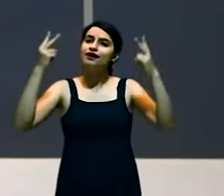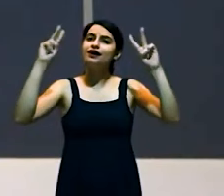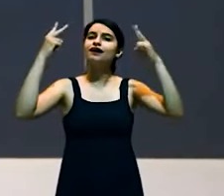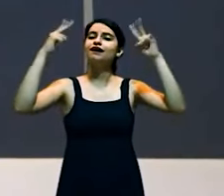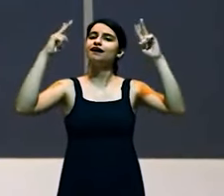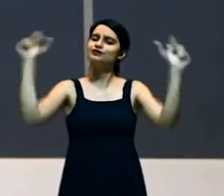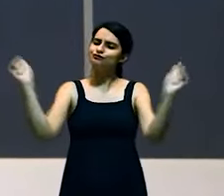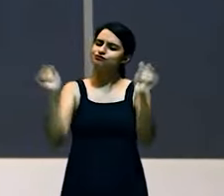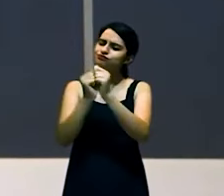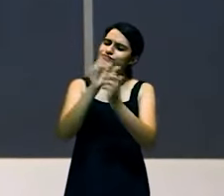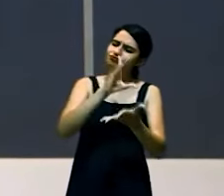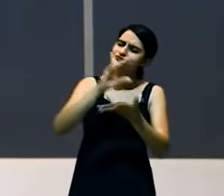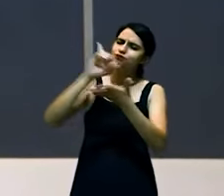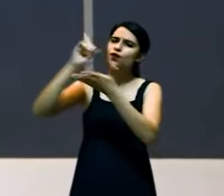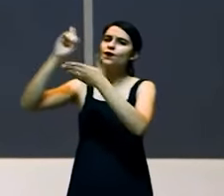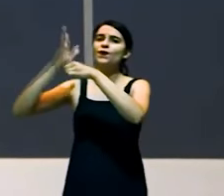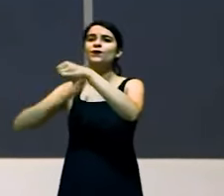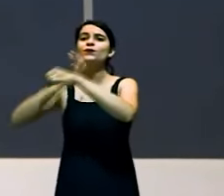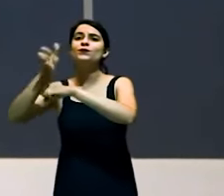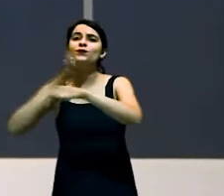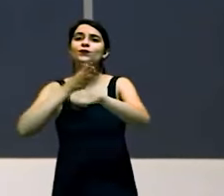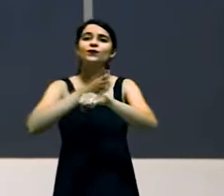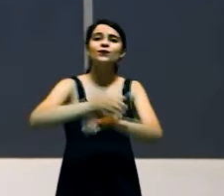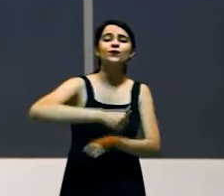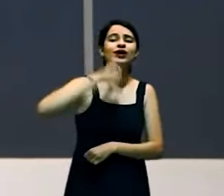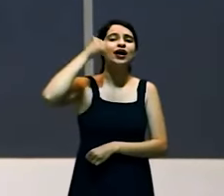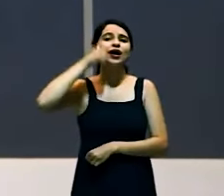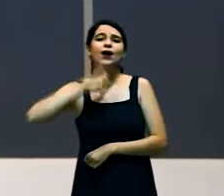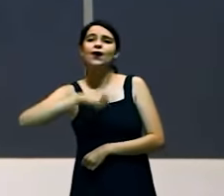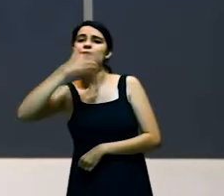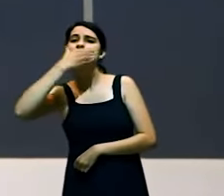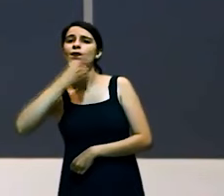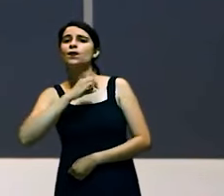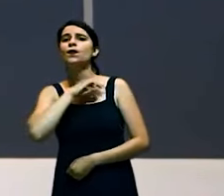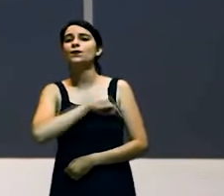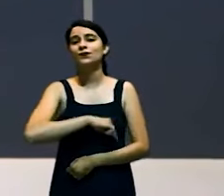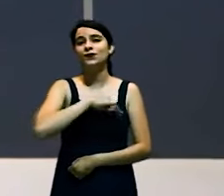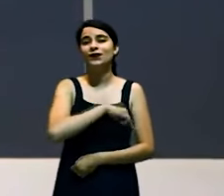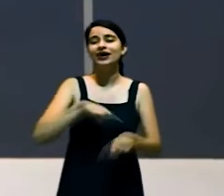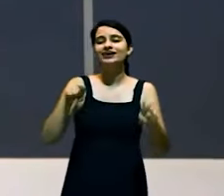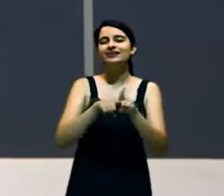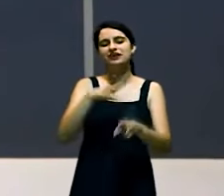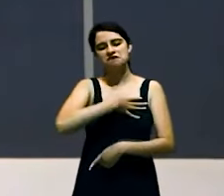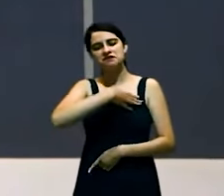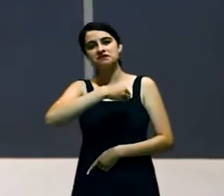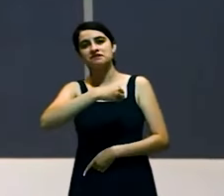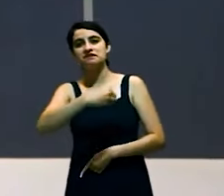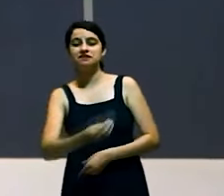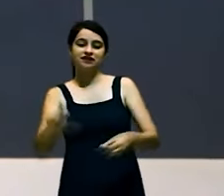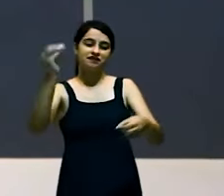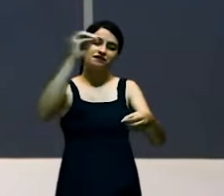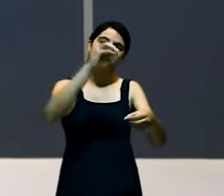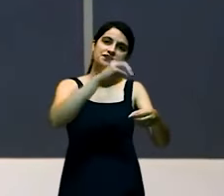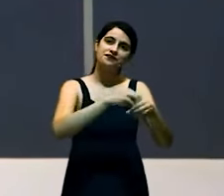Senhor. Visita nossos missionários, a Tua bênção sobre os Teus filhos que ofertaram. E essa oferta vai